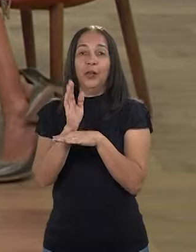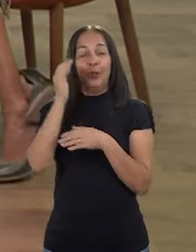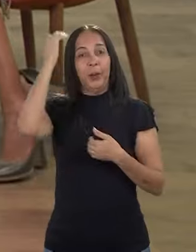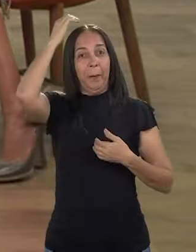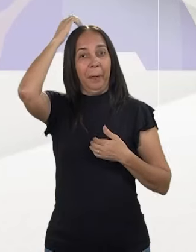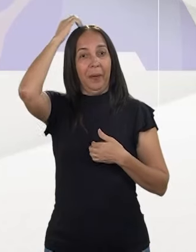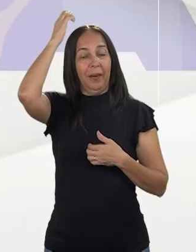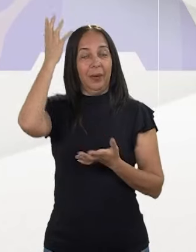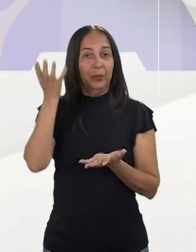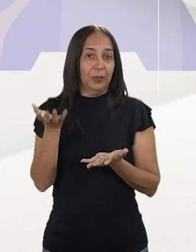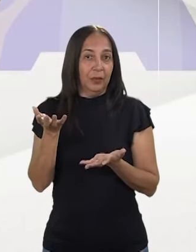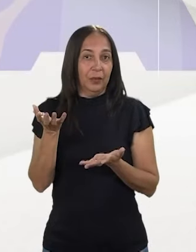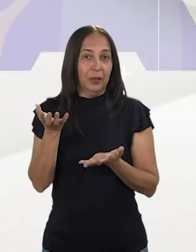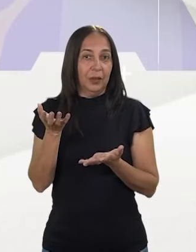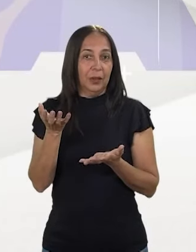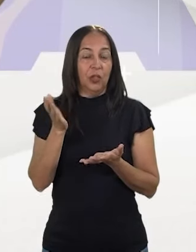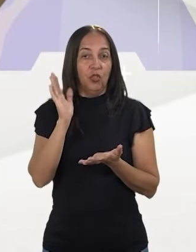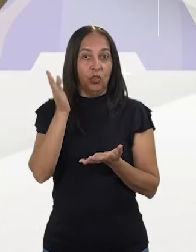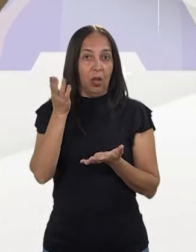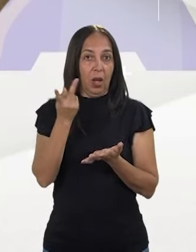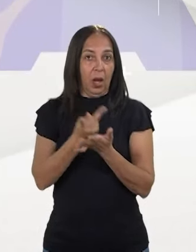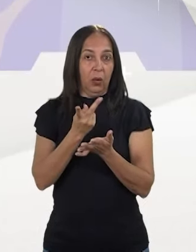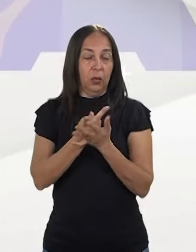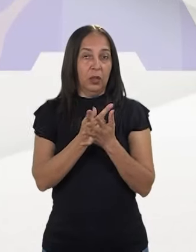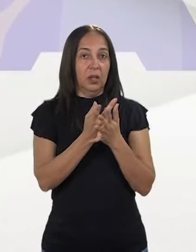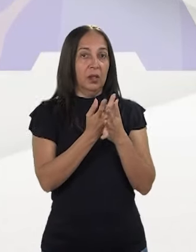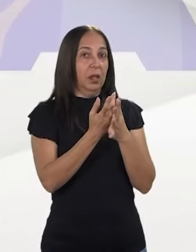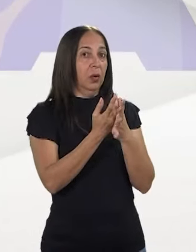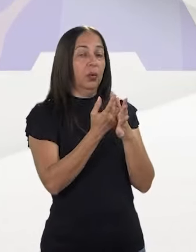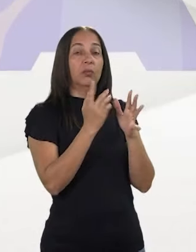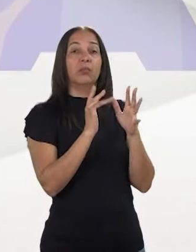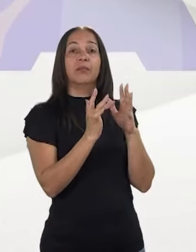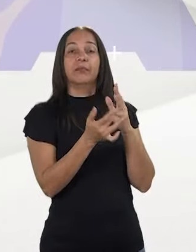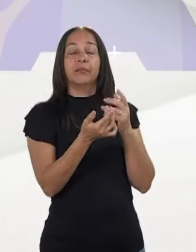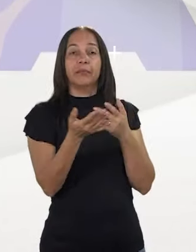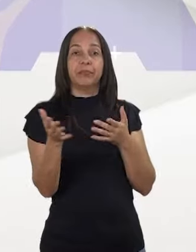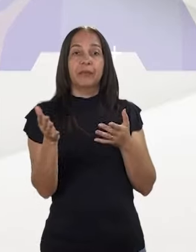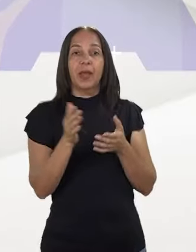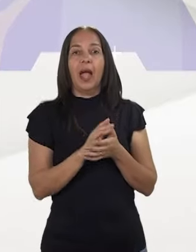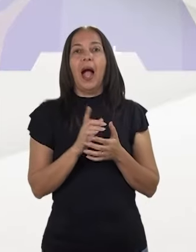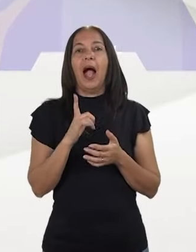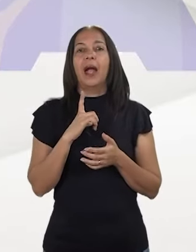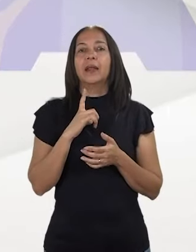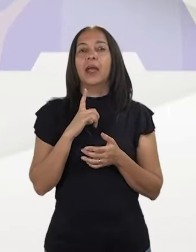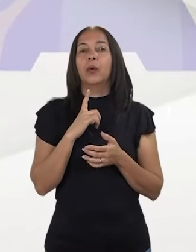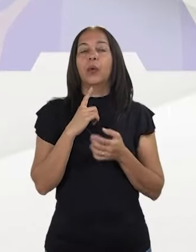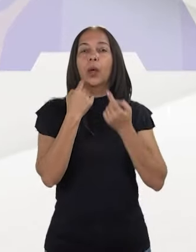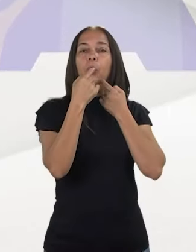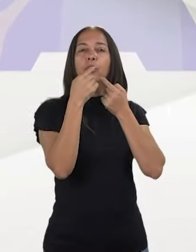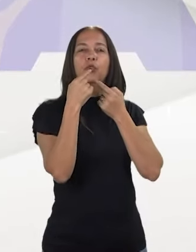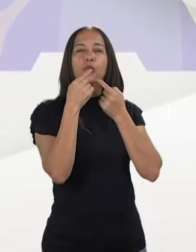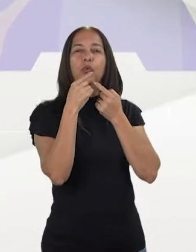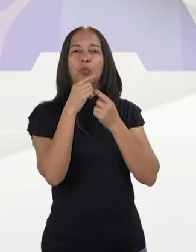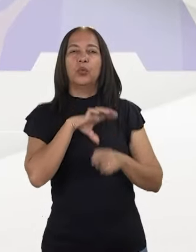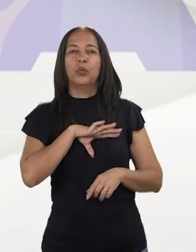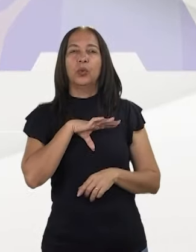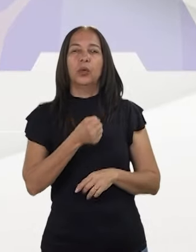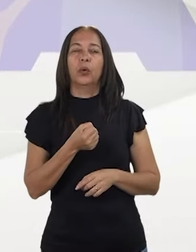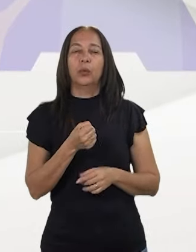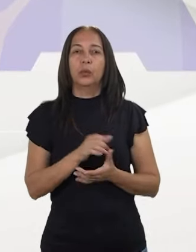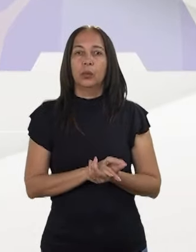redes sociais isso em certa forma eu falo desinformação também porque dentro desse Campo tem o o discurso de ódio né isso não